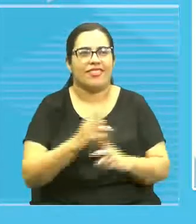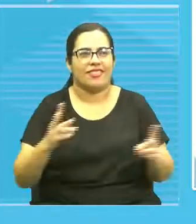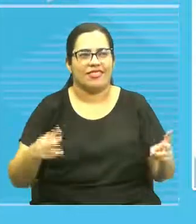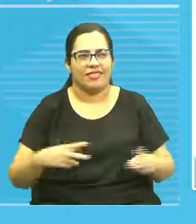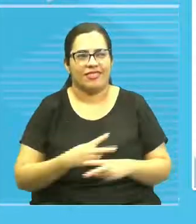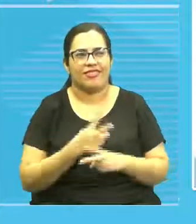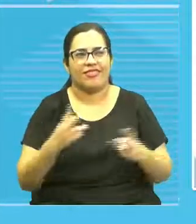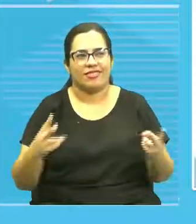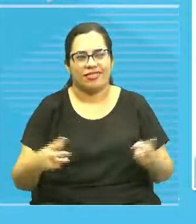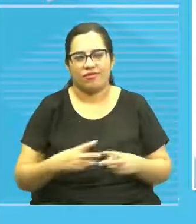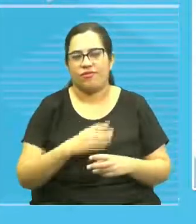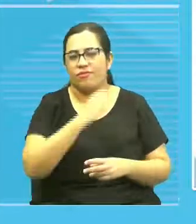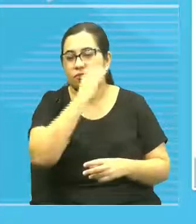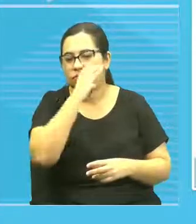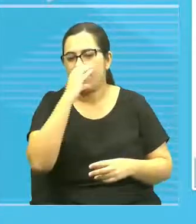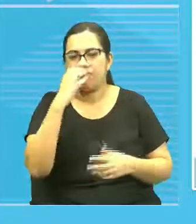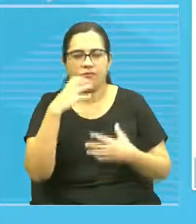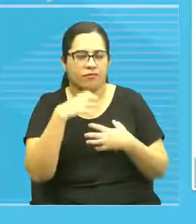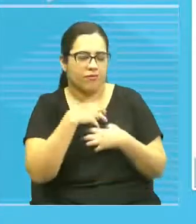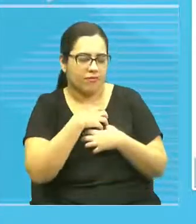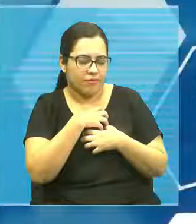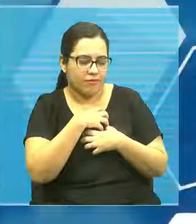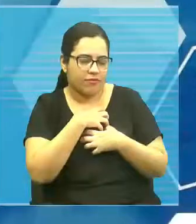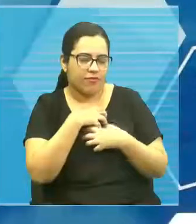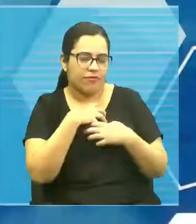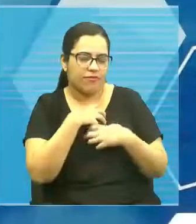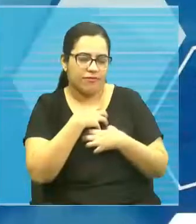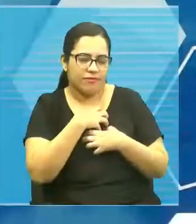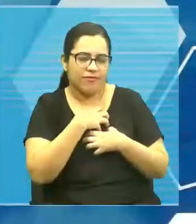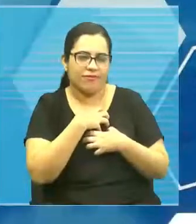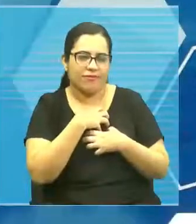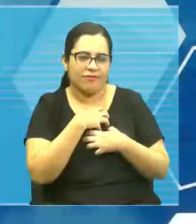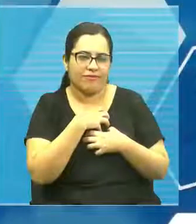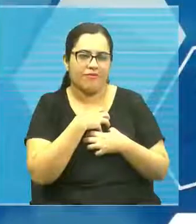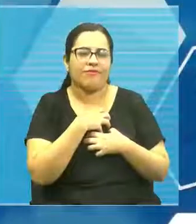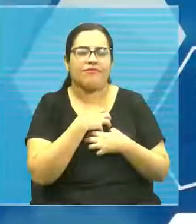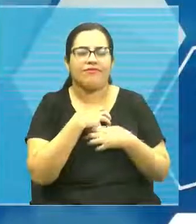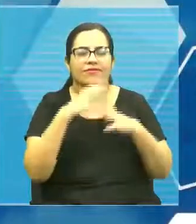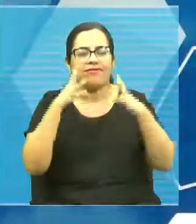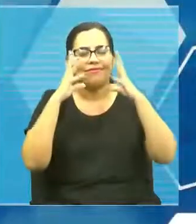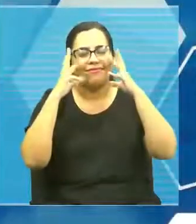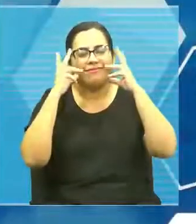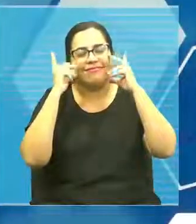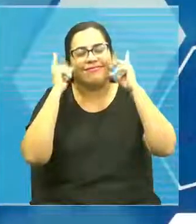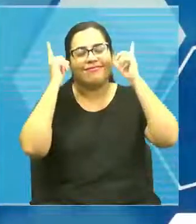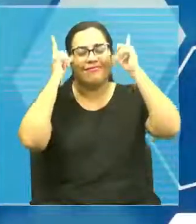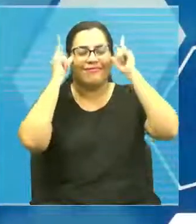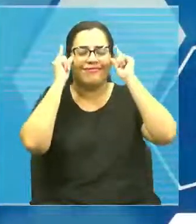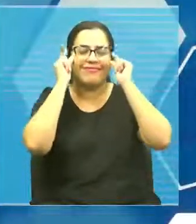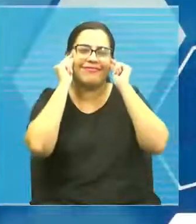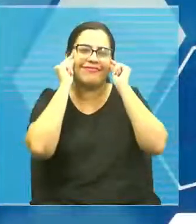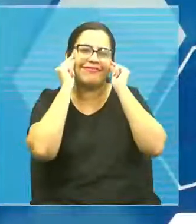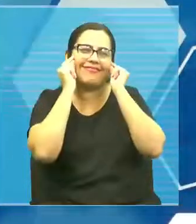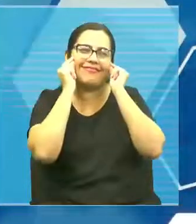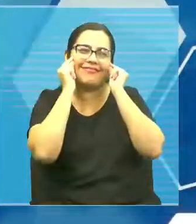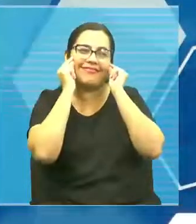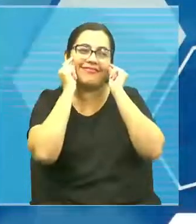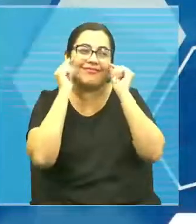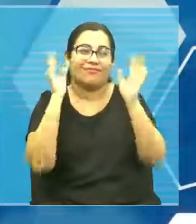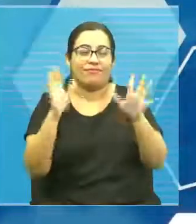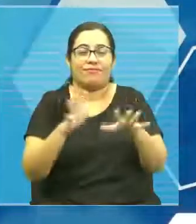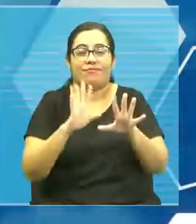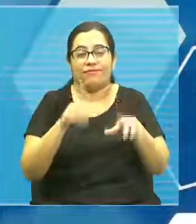Aí, por mais que o vento esteja quente, tu sente uma sensaçãozinha de alívio. Naquele momento ali. Agora, quando tu